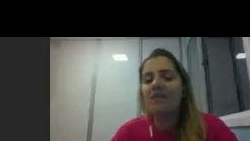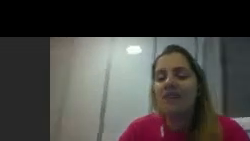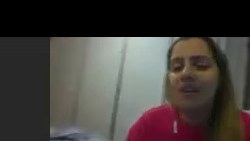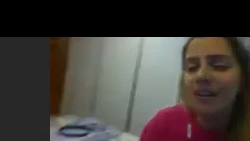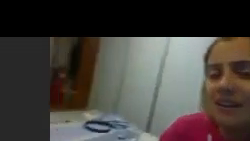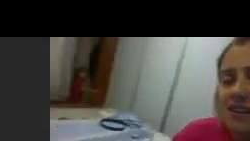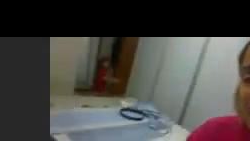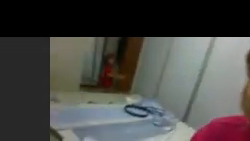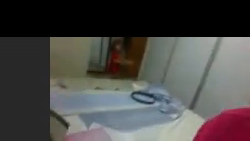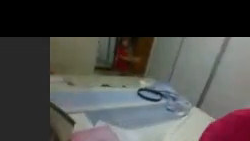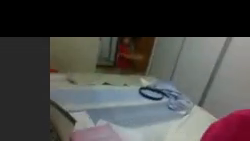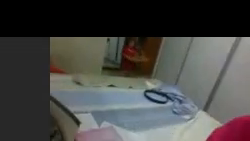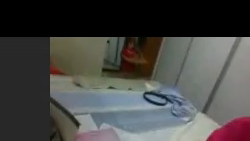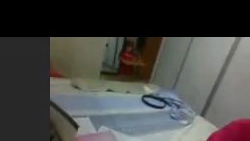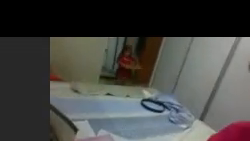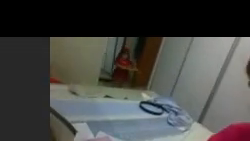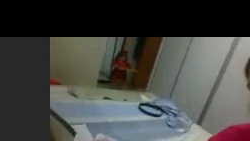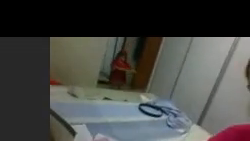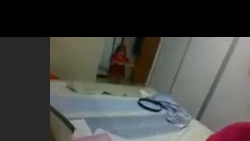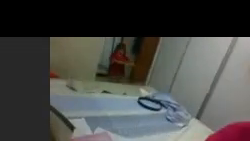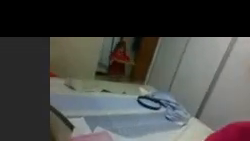A minha filha, olha aqui, gente.